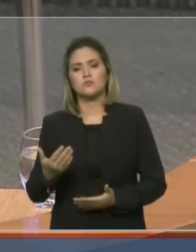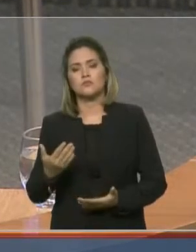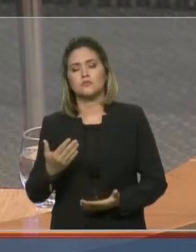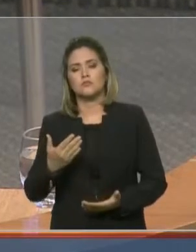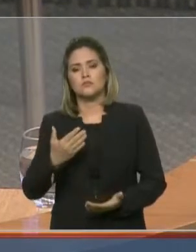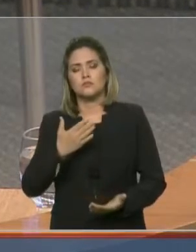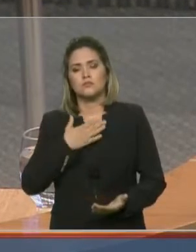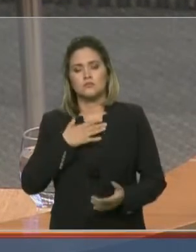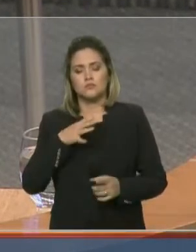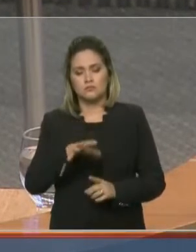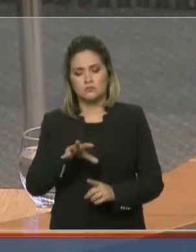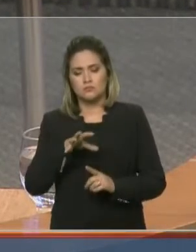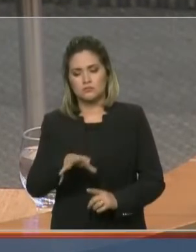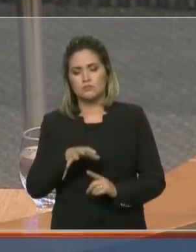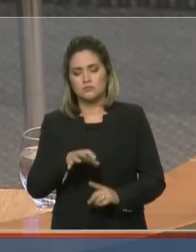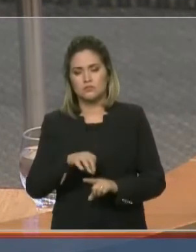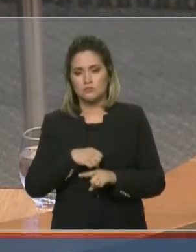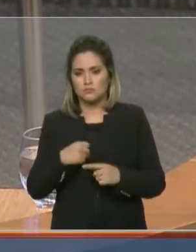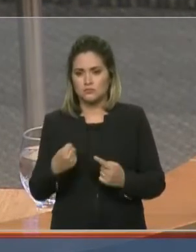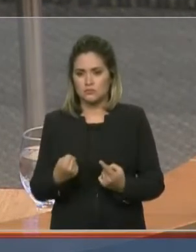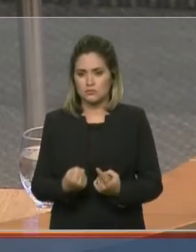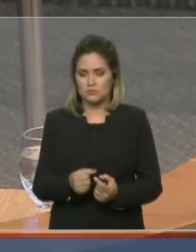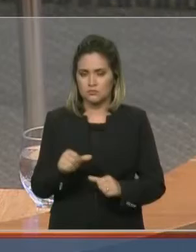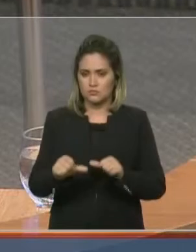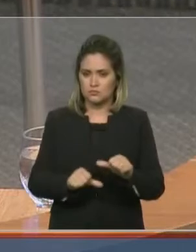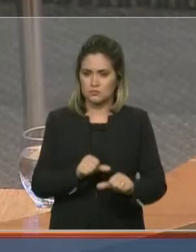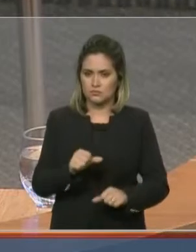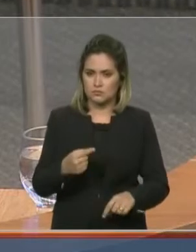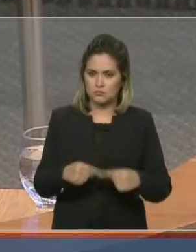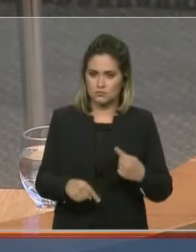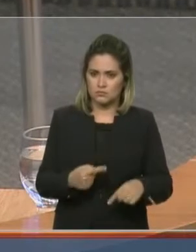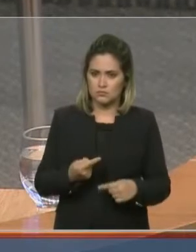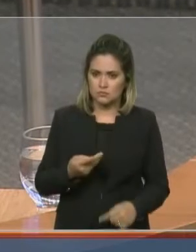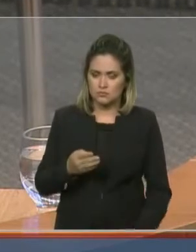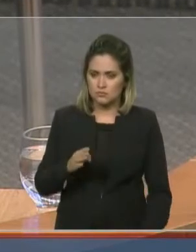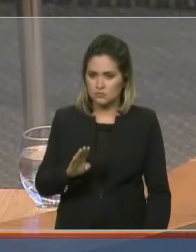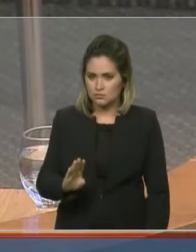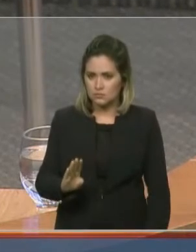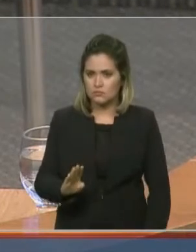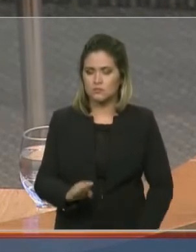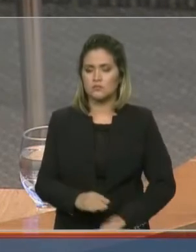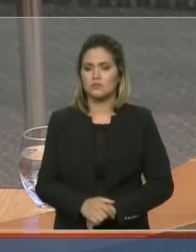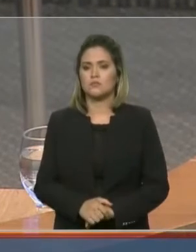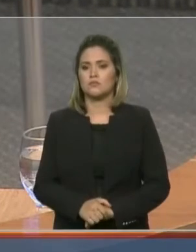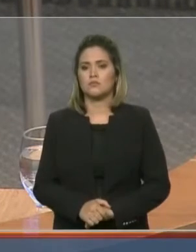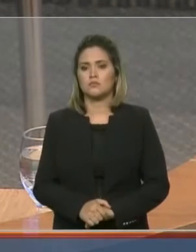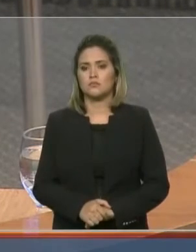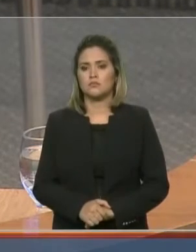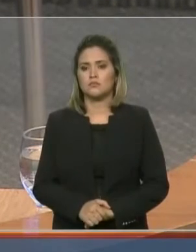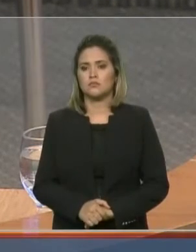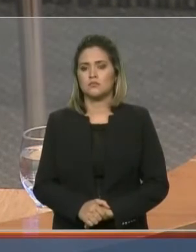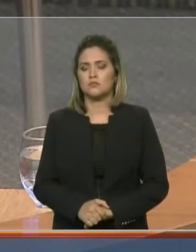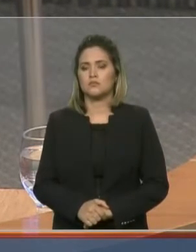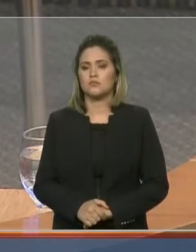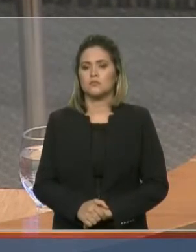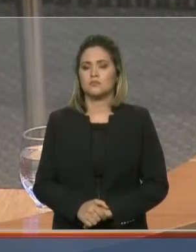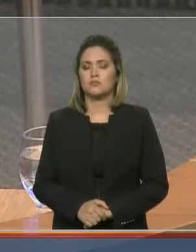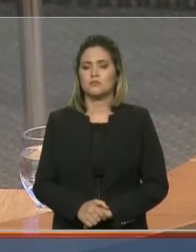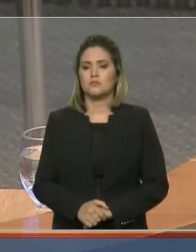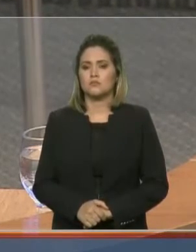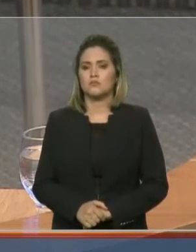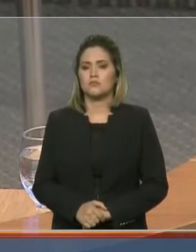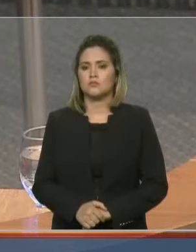transformação da sociedade, na construção do bem comum, ela vai além do meu gesto